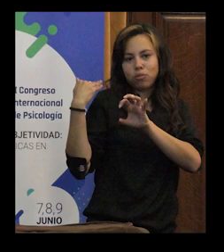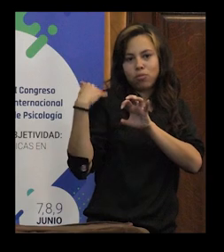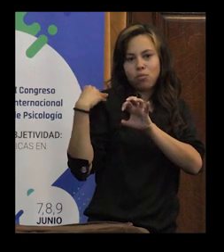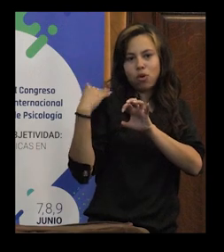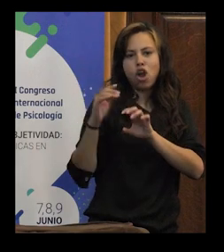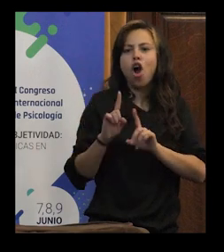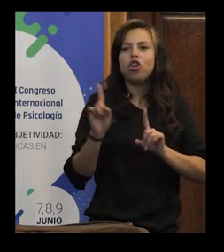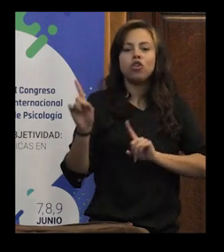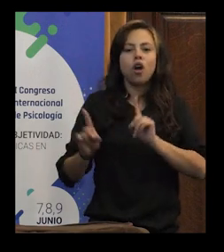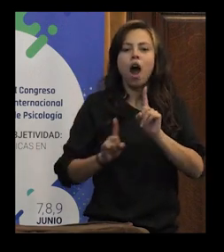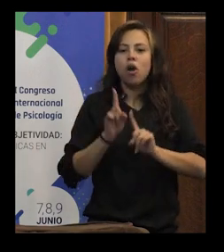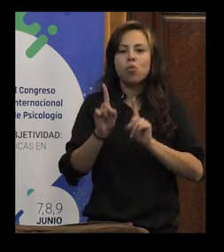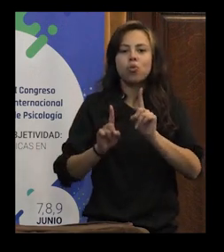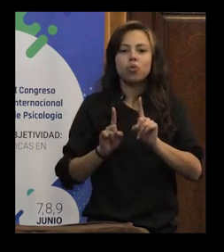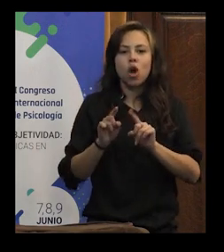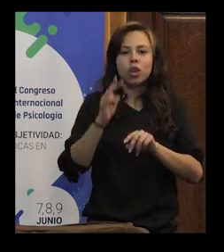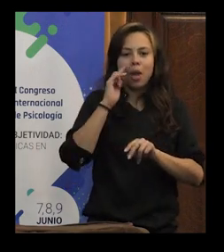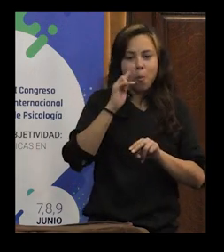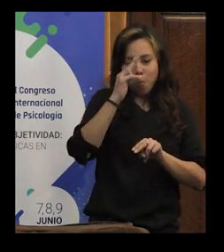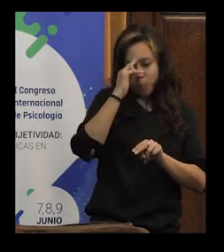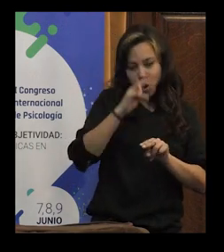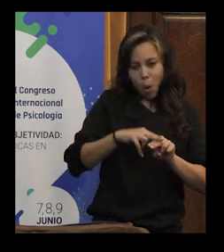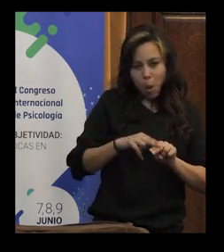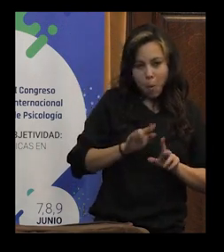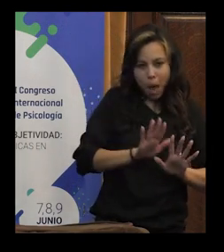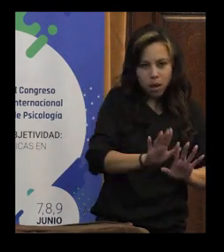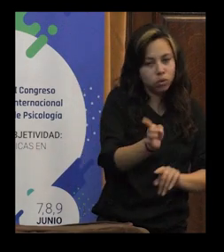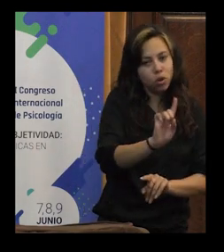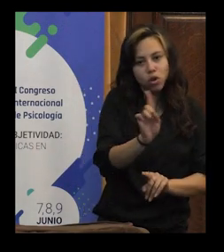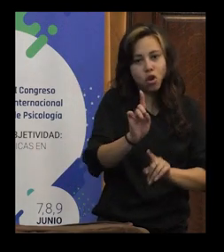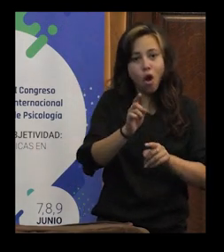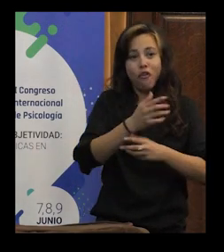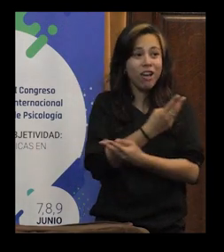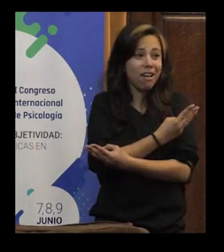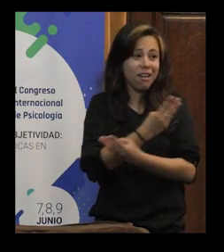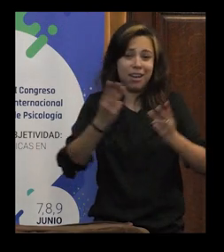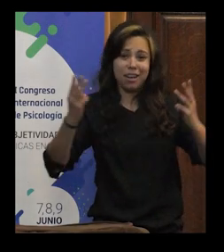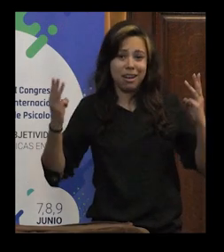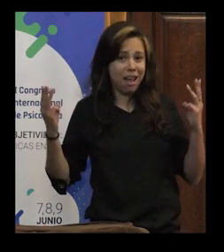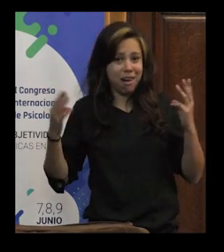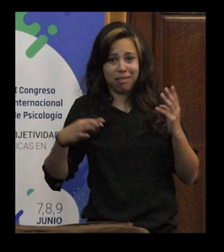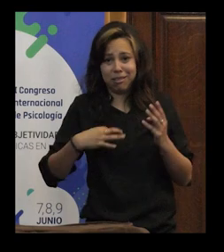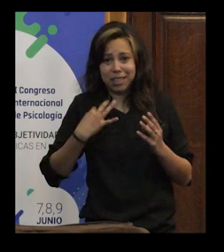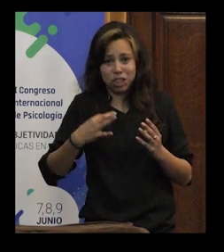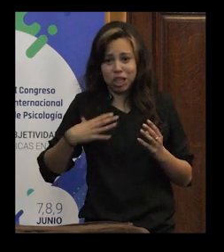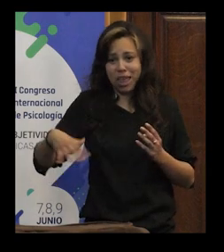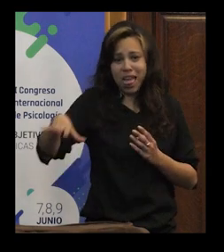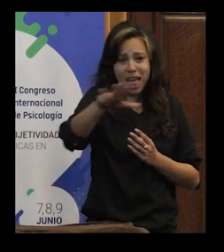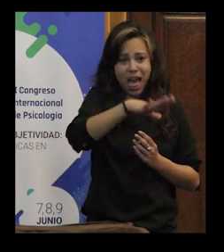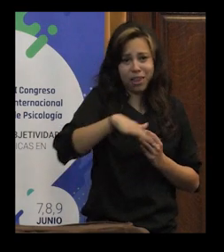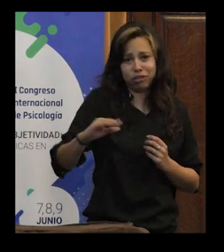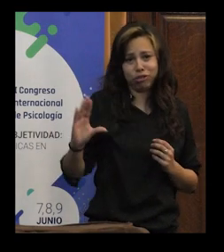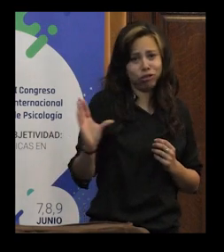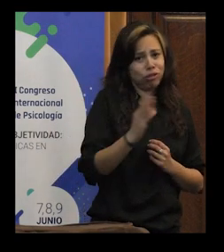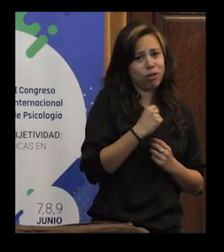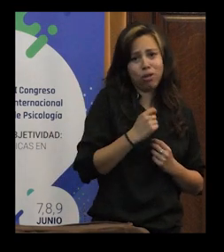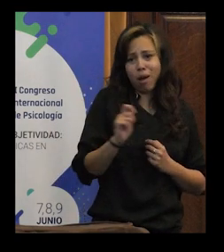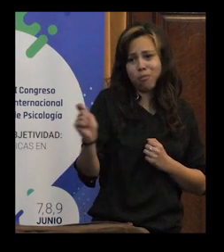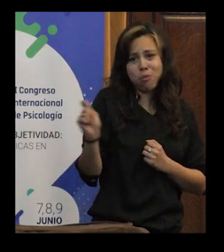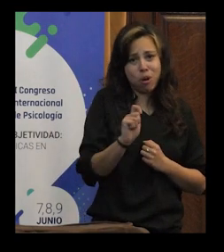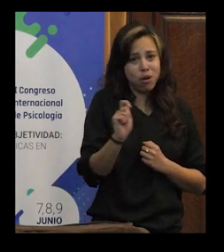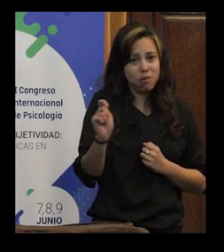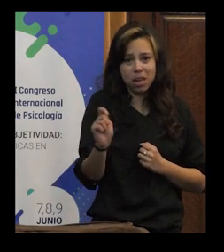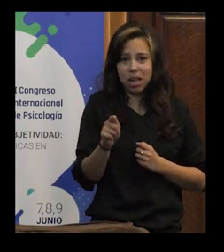pública, por lo que o tabaquismo se convirtiu em tema das Assembleias Mundiais de